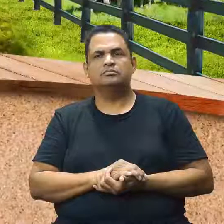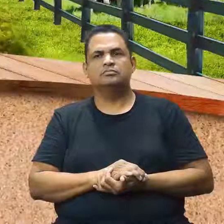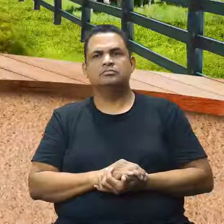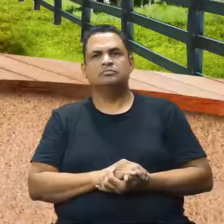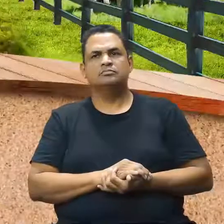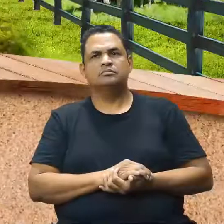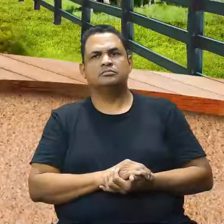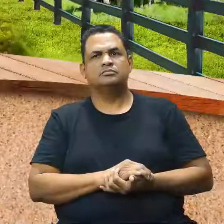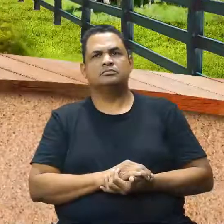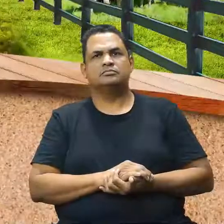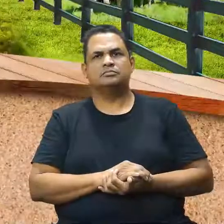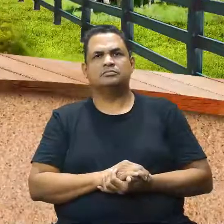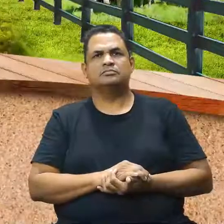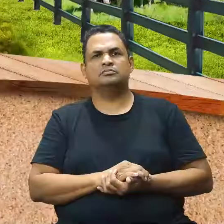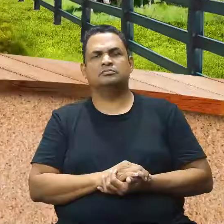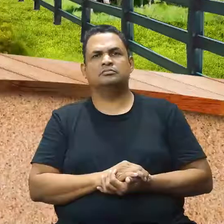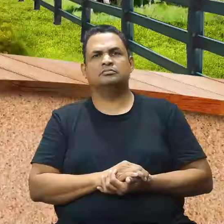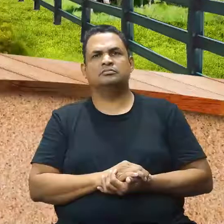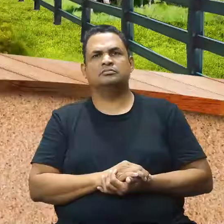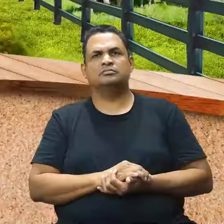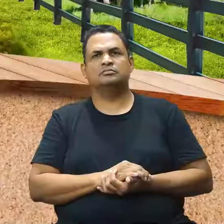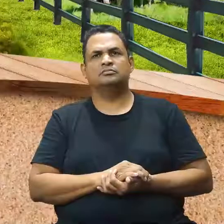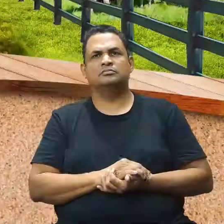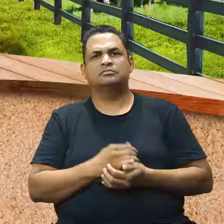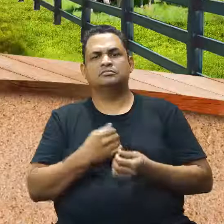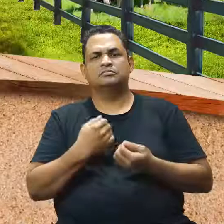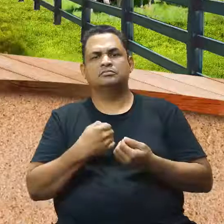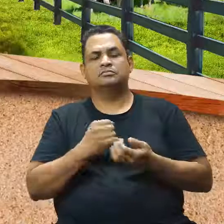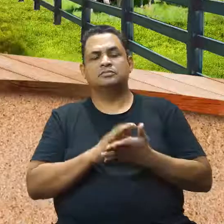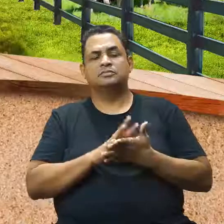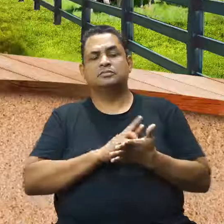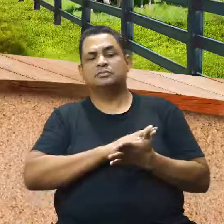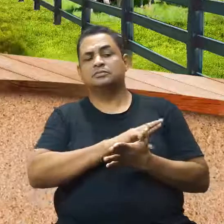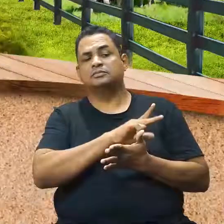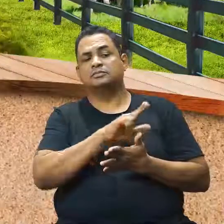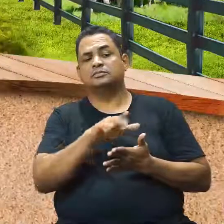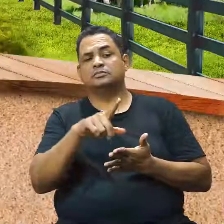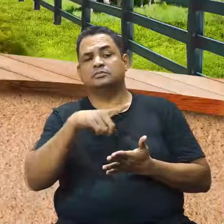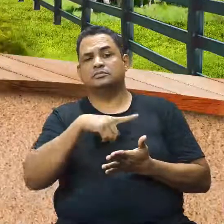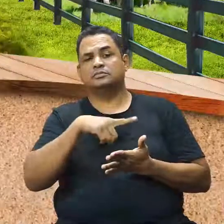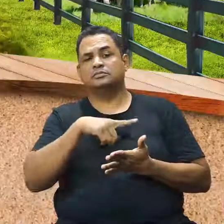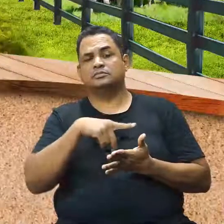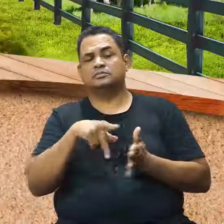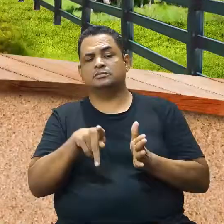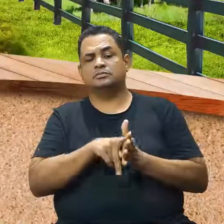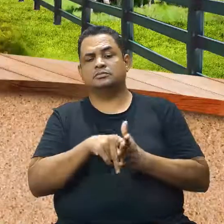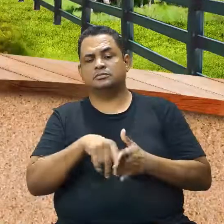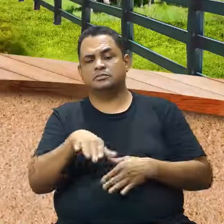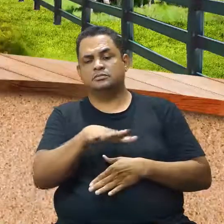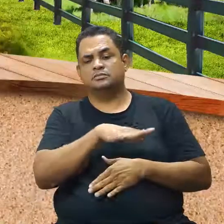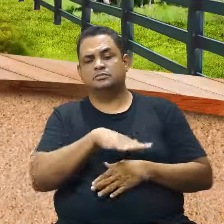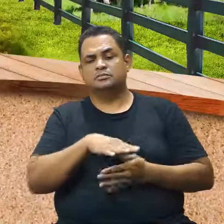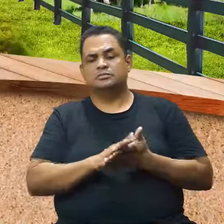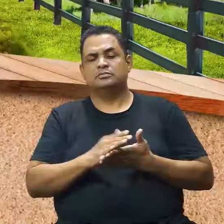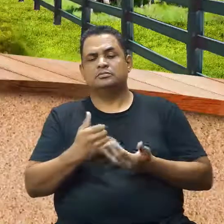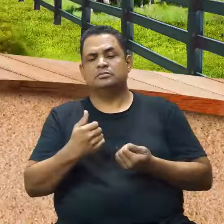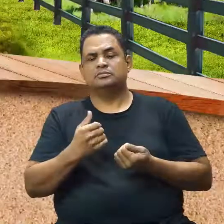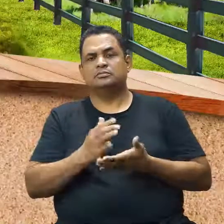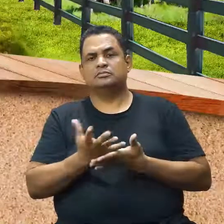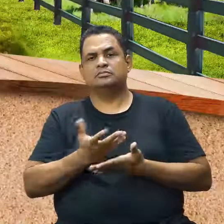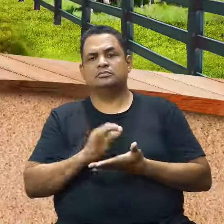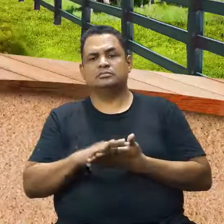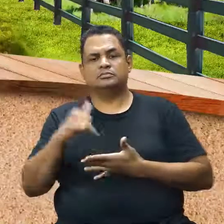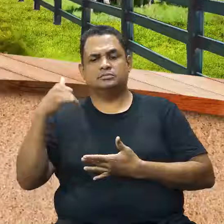mim, manutenção, você tem uma espécie nativa. Você quer evitar